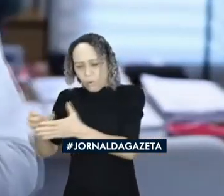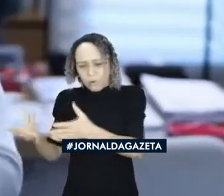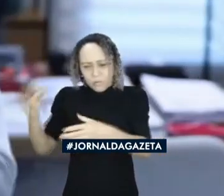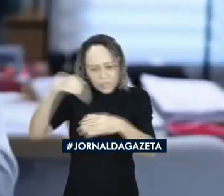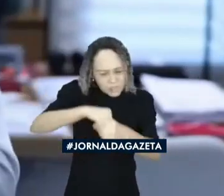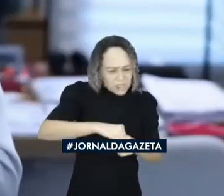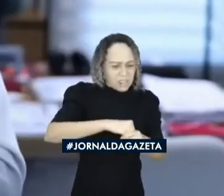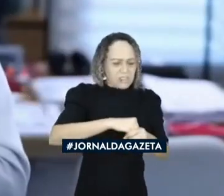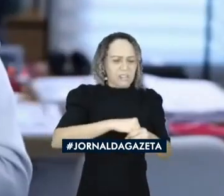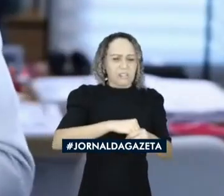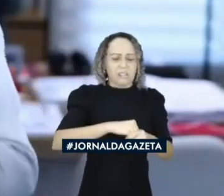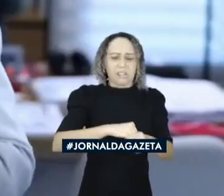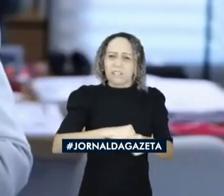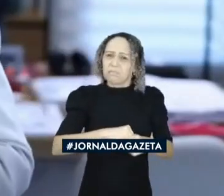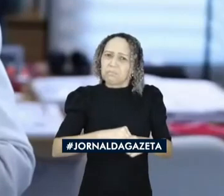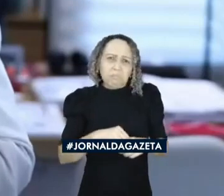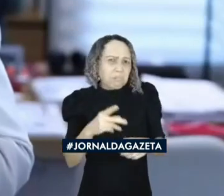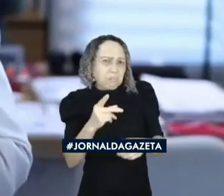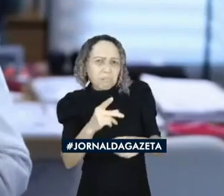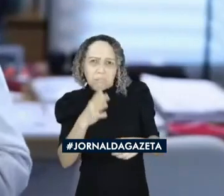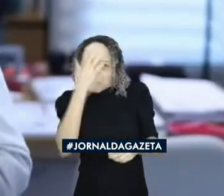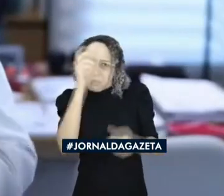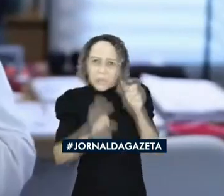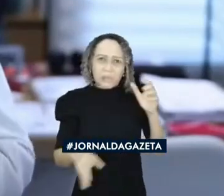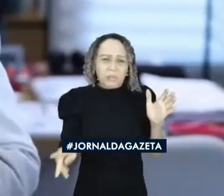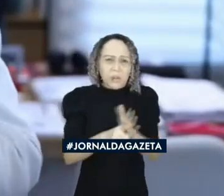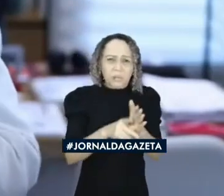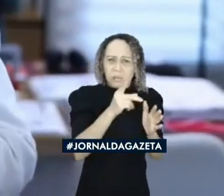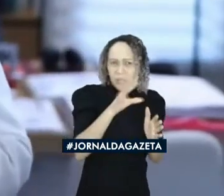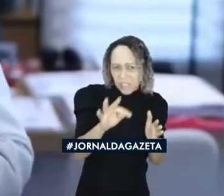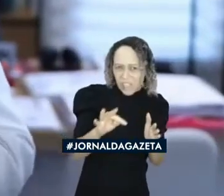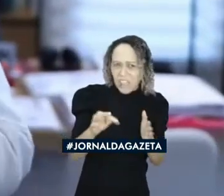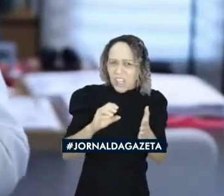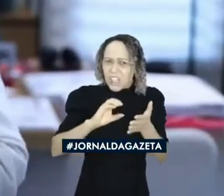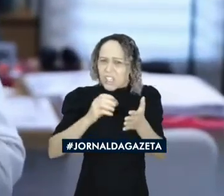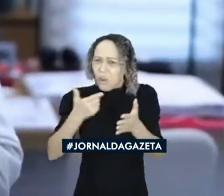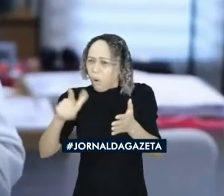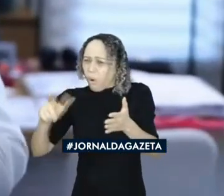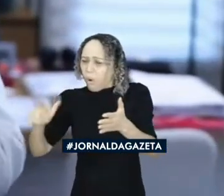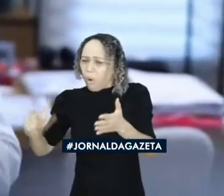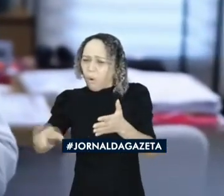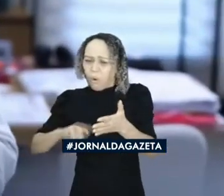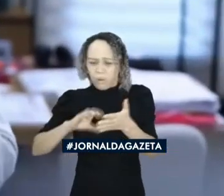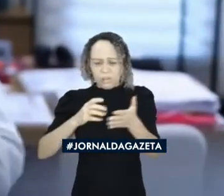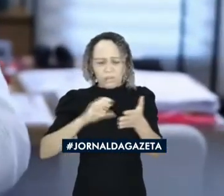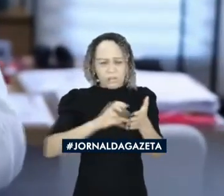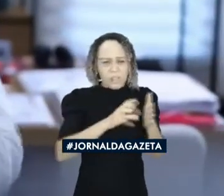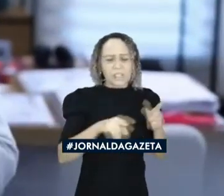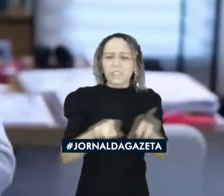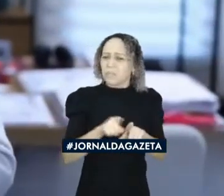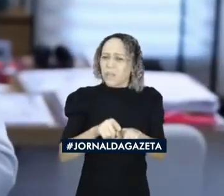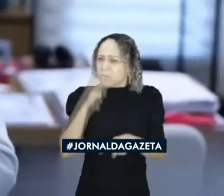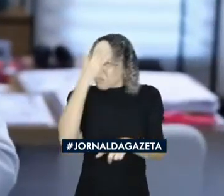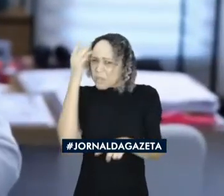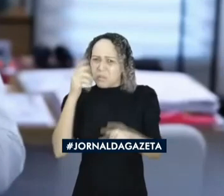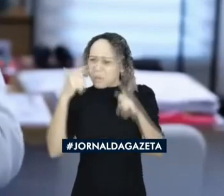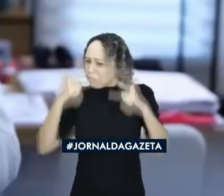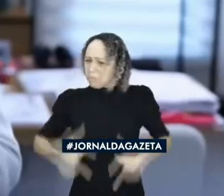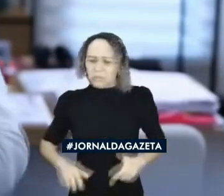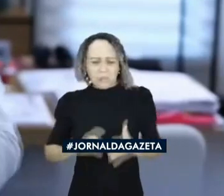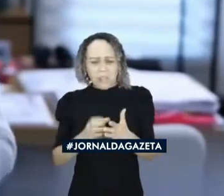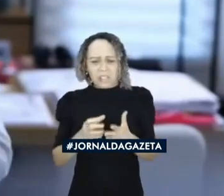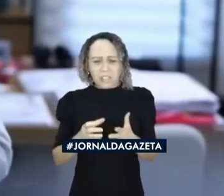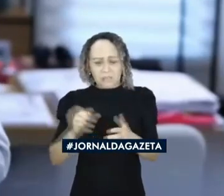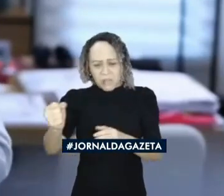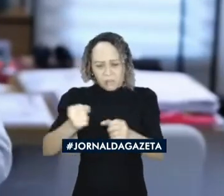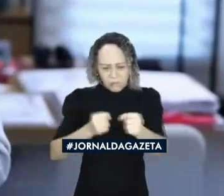petista, pessoas que não têm partido político. O que eu quero é juntar todas as pessoas de bem, que pensam o país